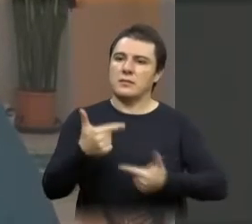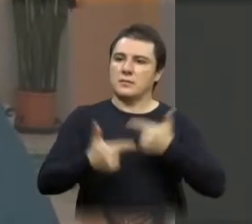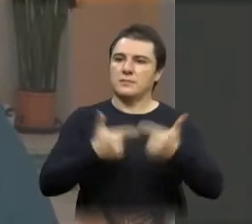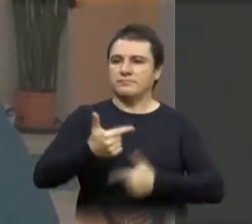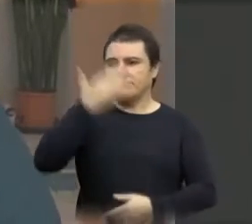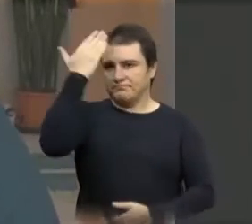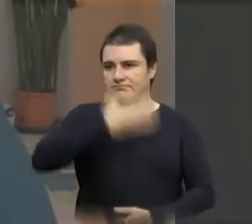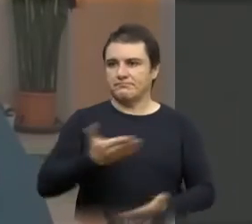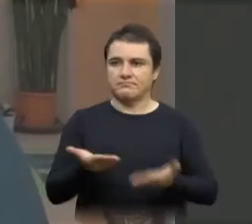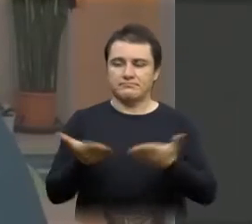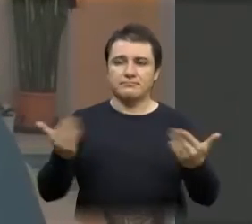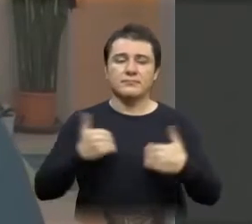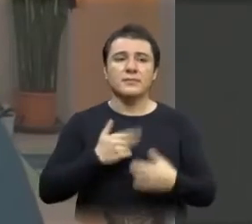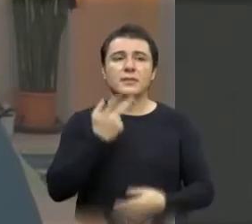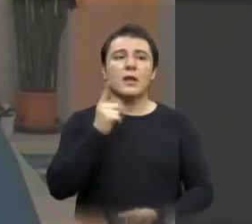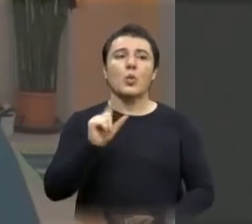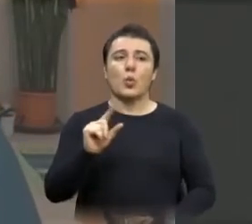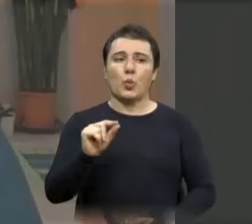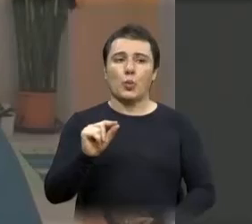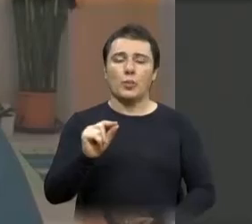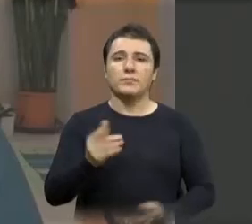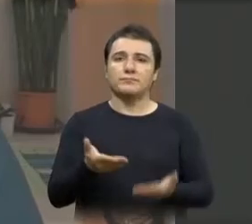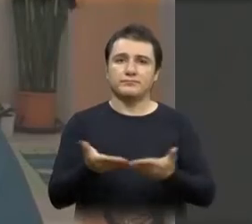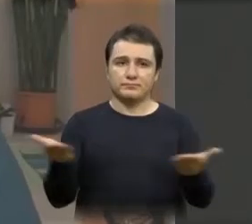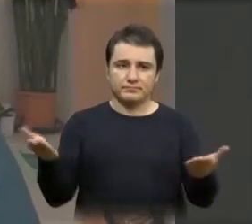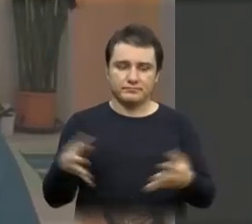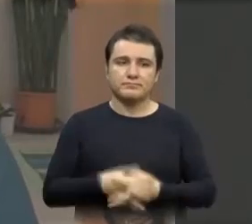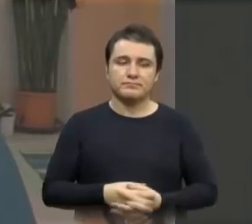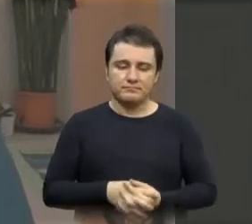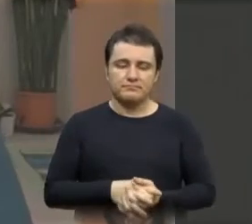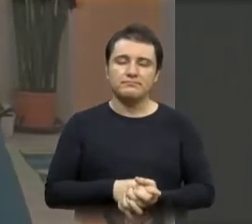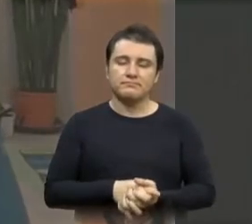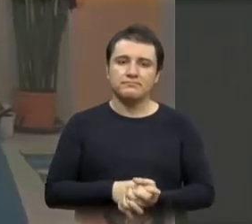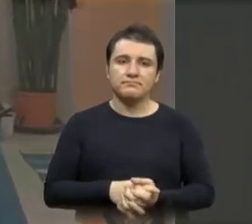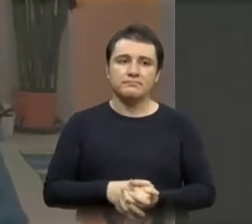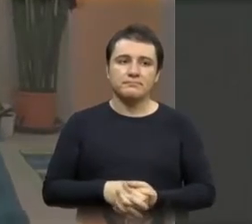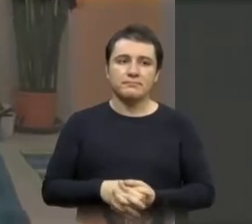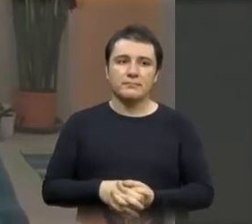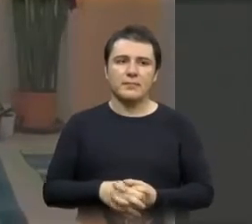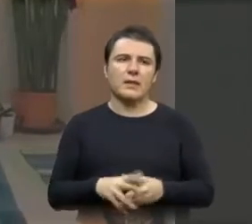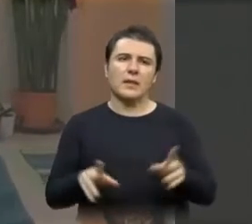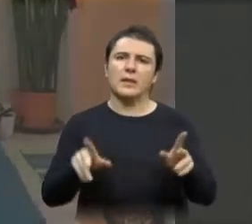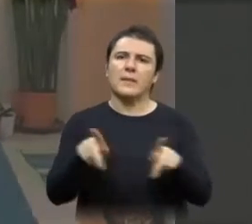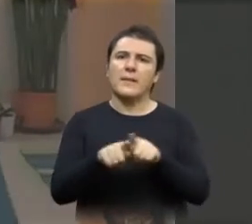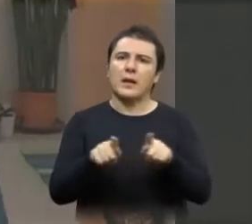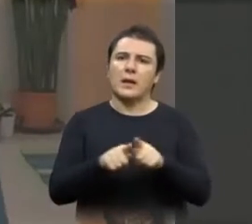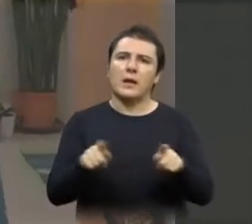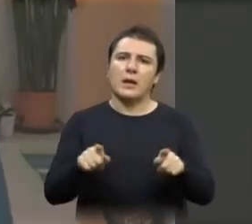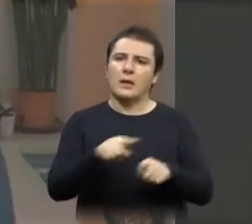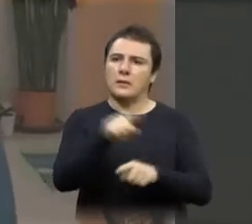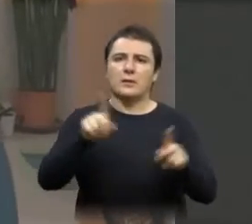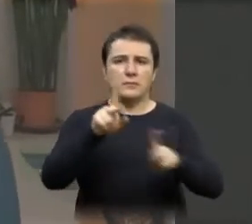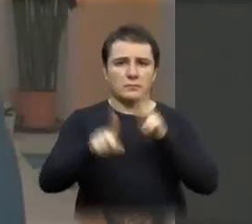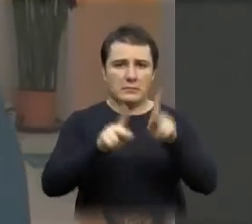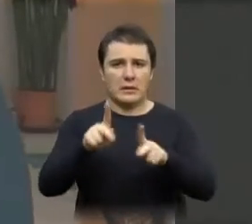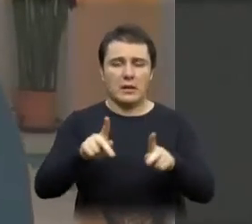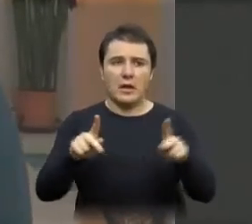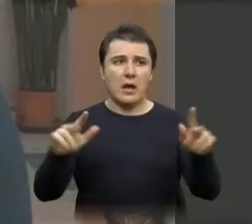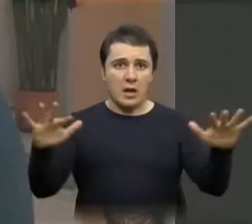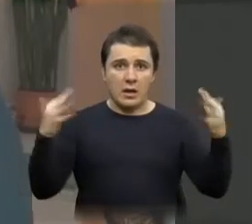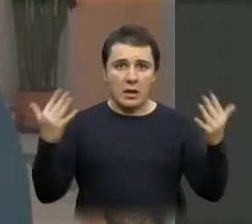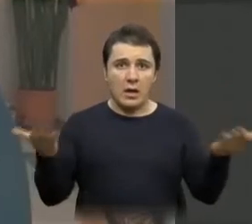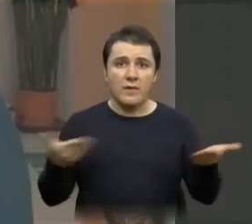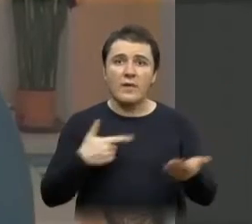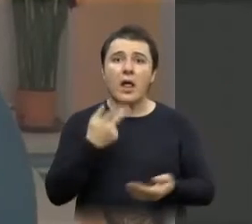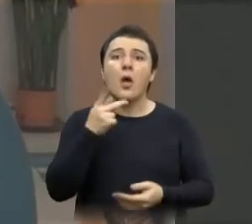pandemia. Eu quero compartilhar com os senhores vereadores, as senhoras vereadoras e toda a nossa população araraquarense alguns números da